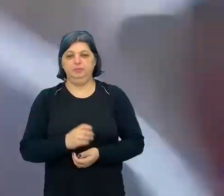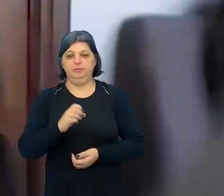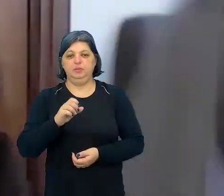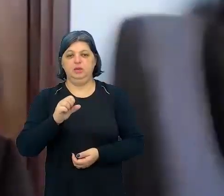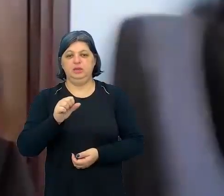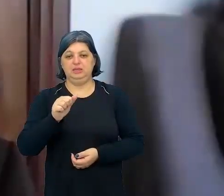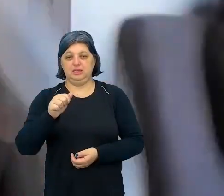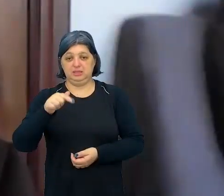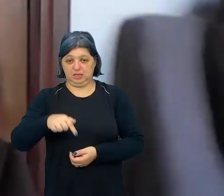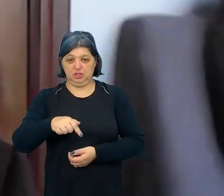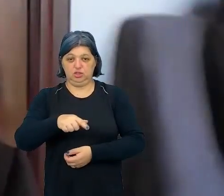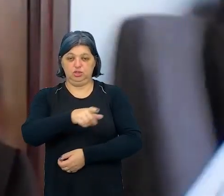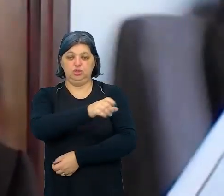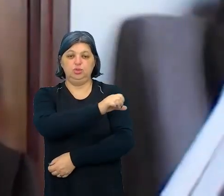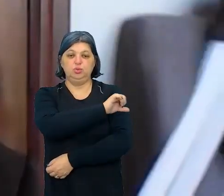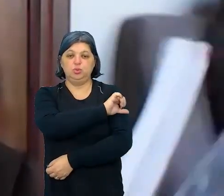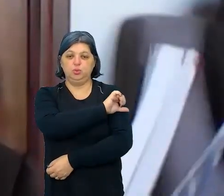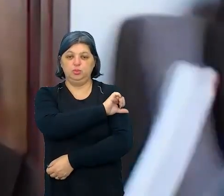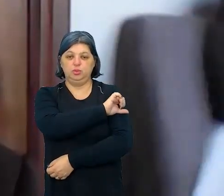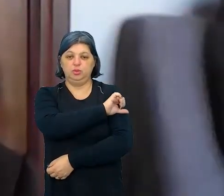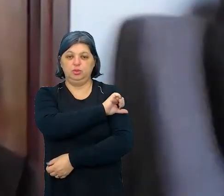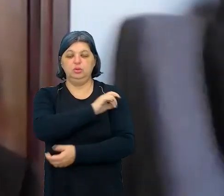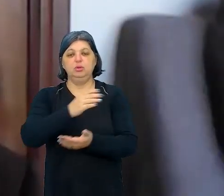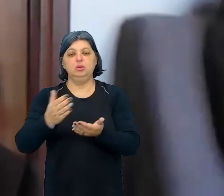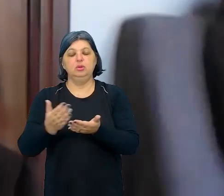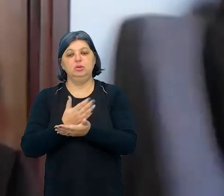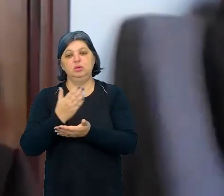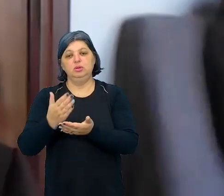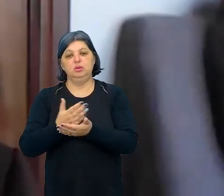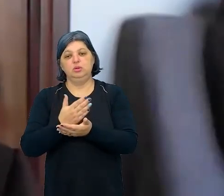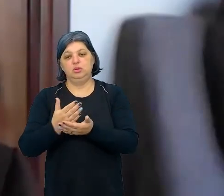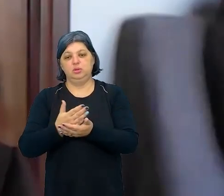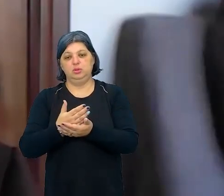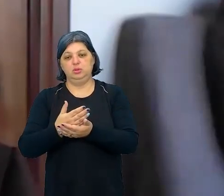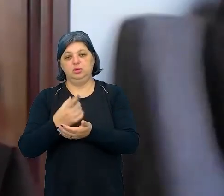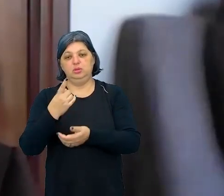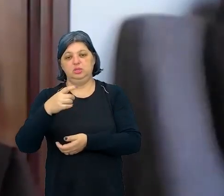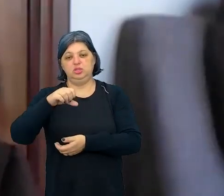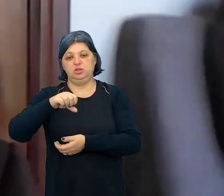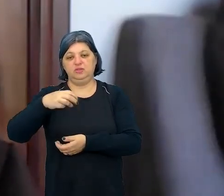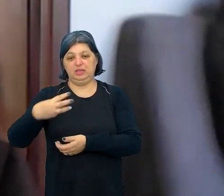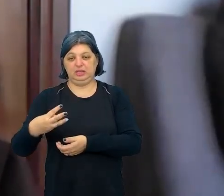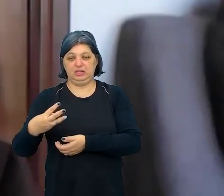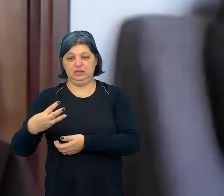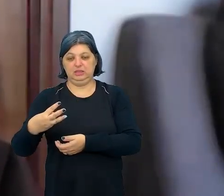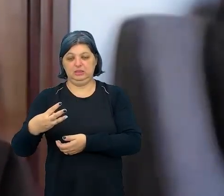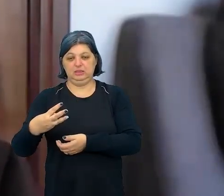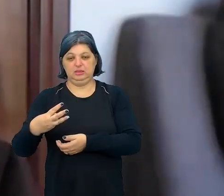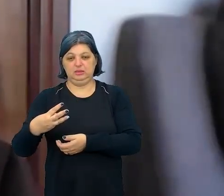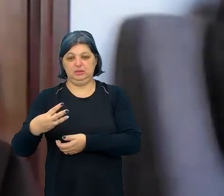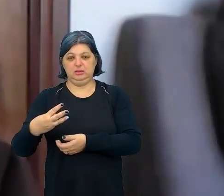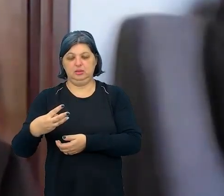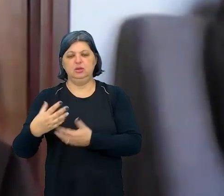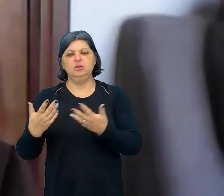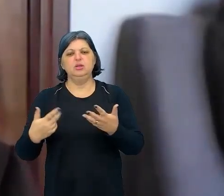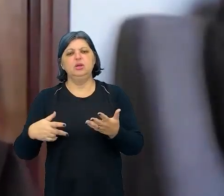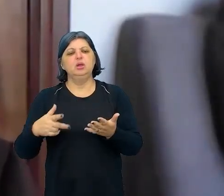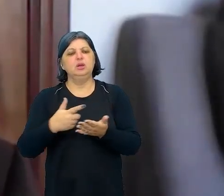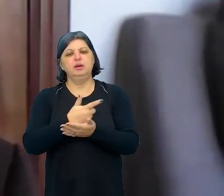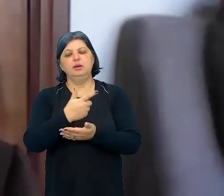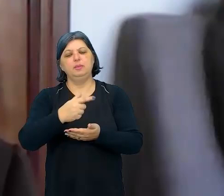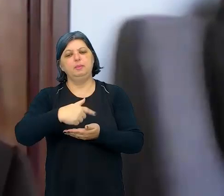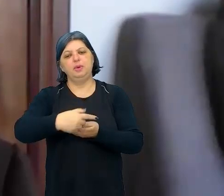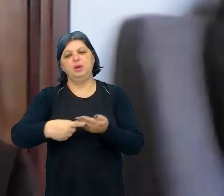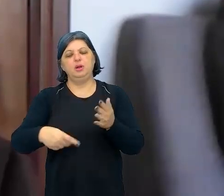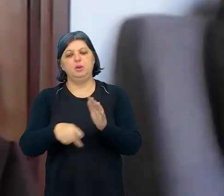SA7 do nono ano, está na página, no caderno do aluno, na página 193. Ah, Rosana, e no caderno do professor?